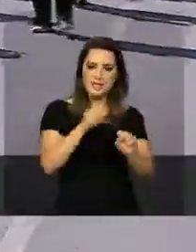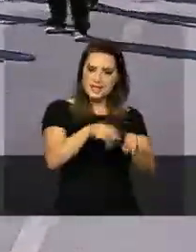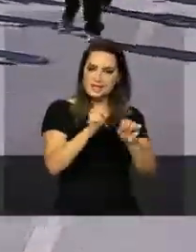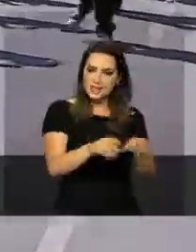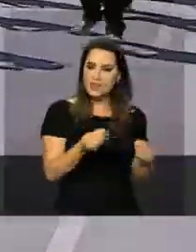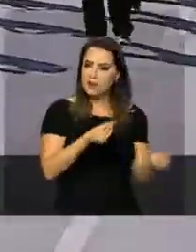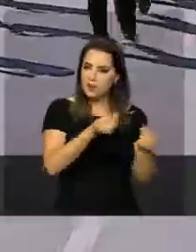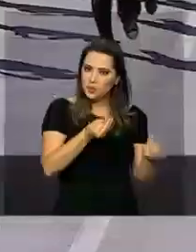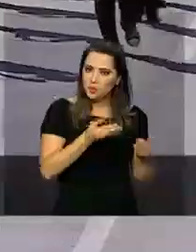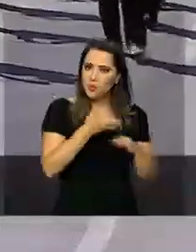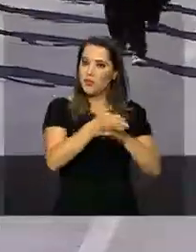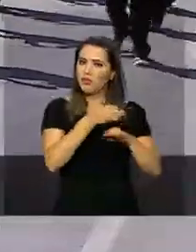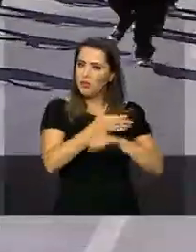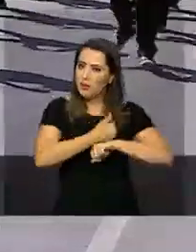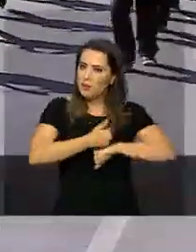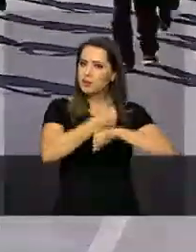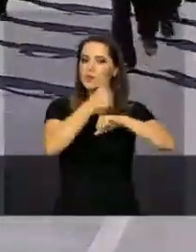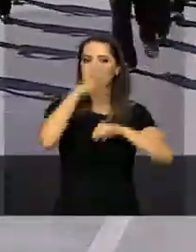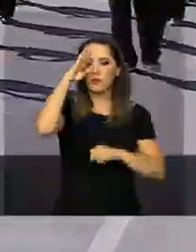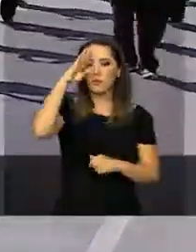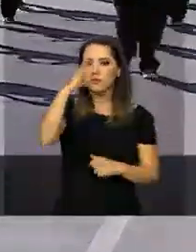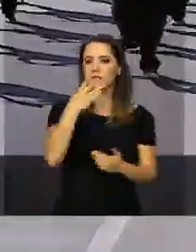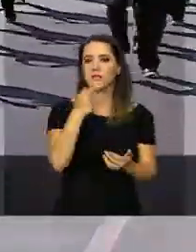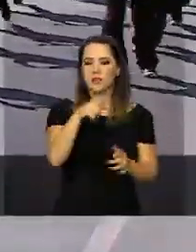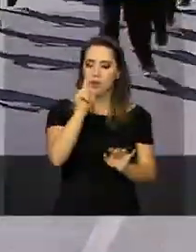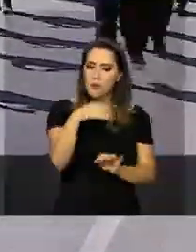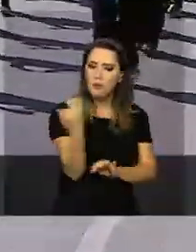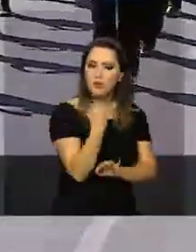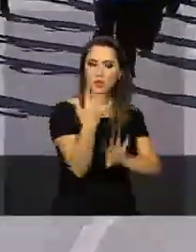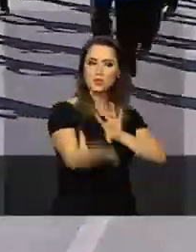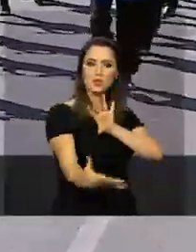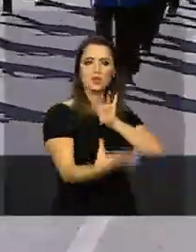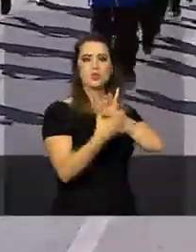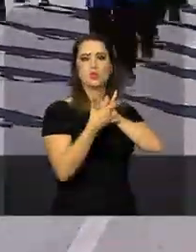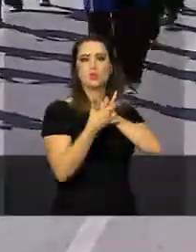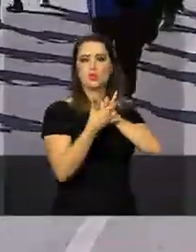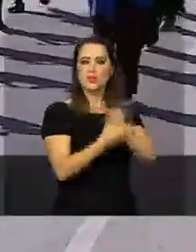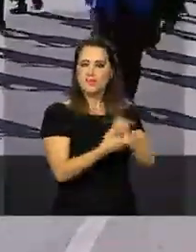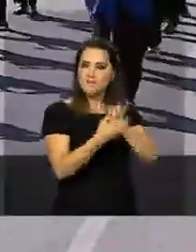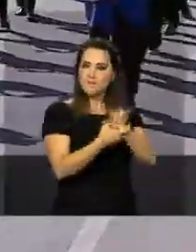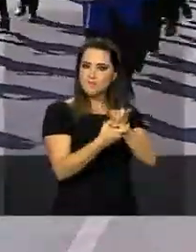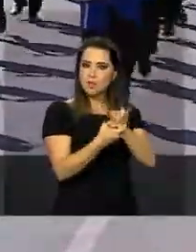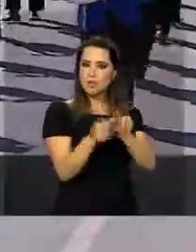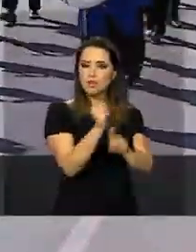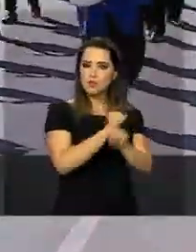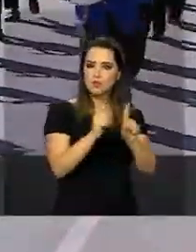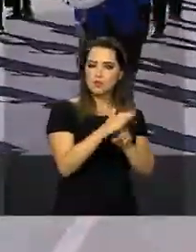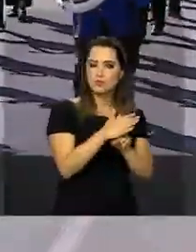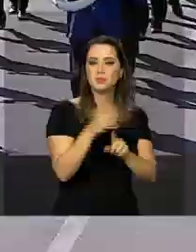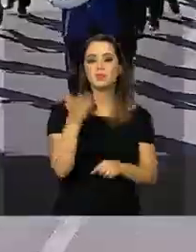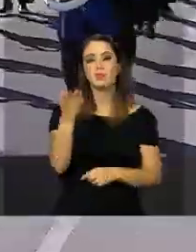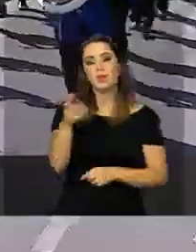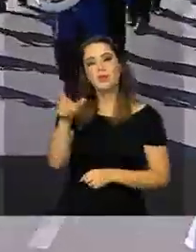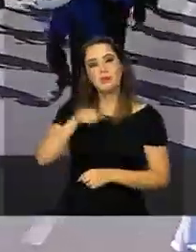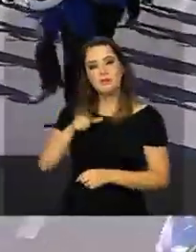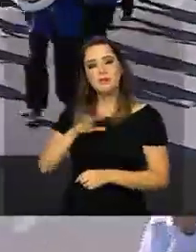uma oportunidade ímpar para a gente se aproximar da sociedade. E quando vocês têm essa oportunidade de chegar próximo ao